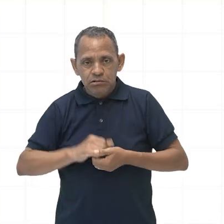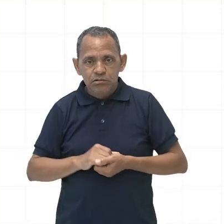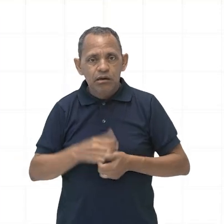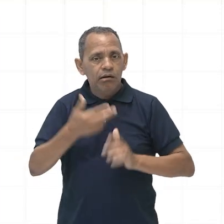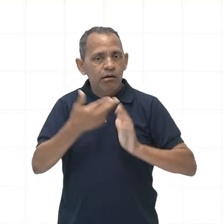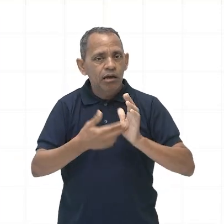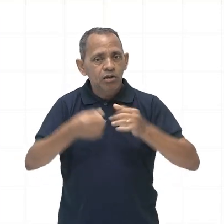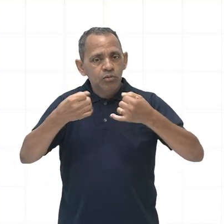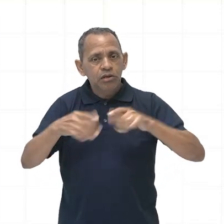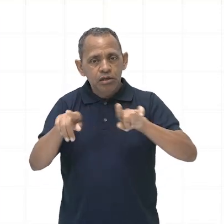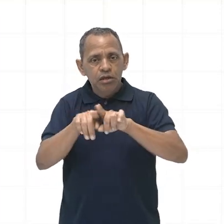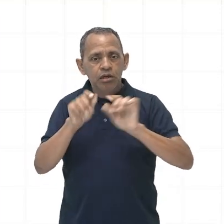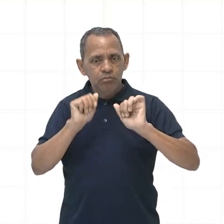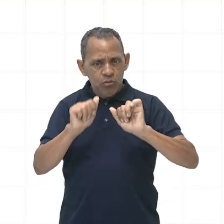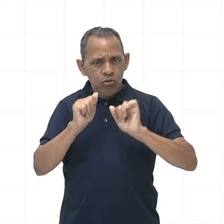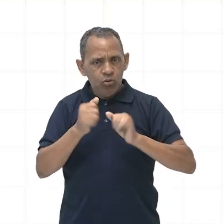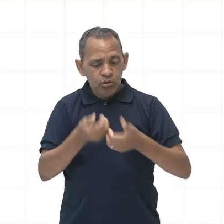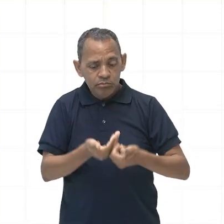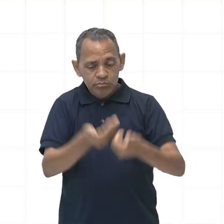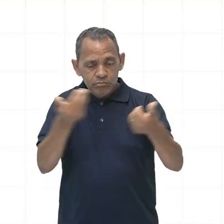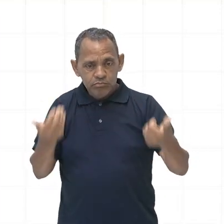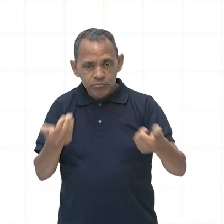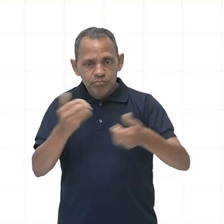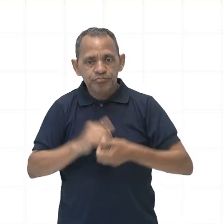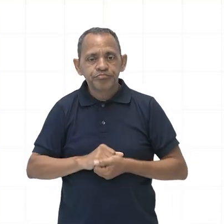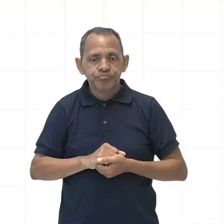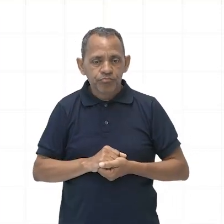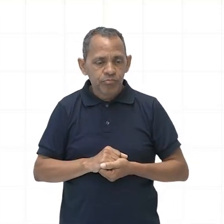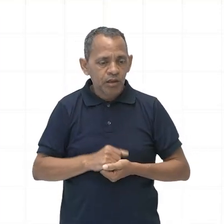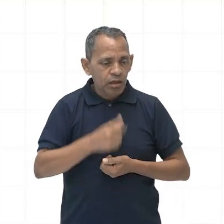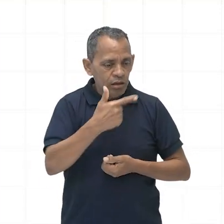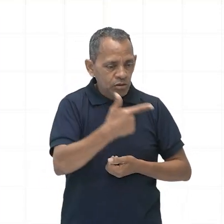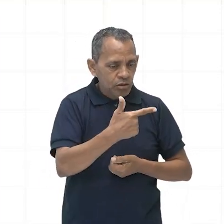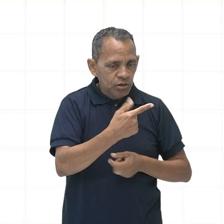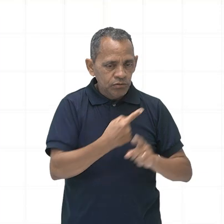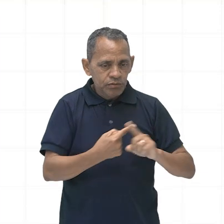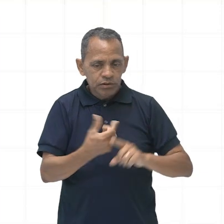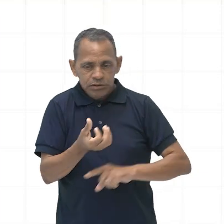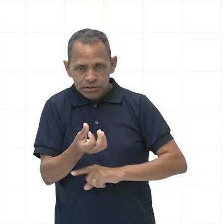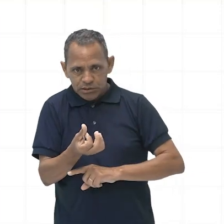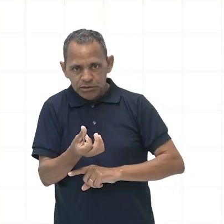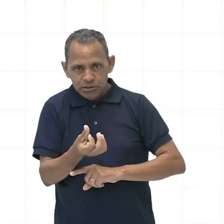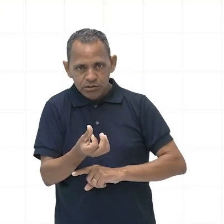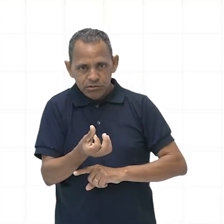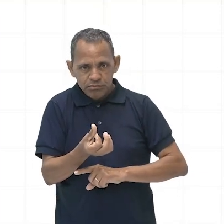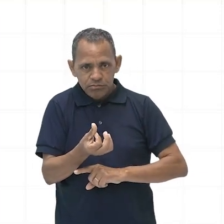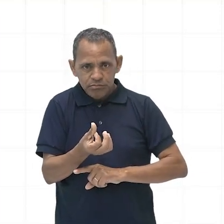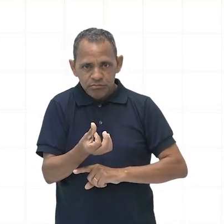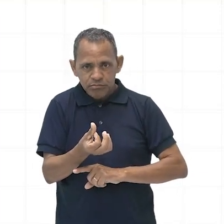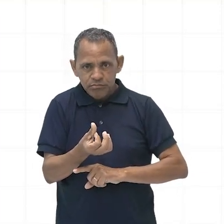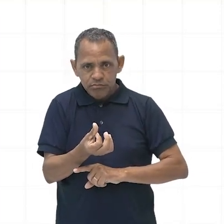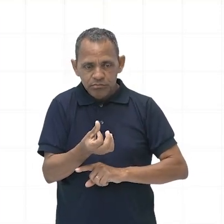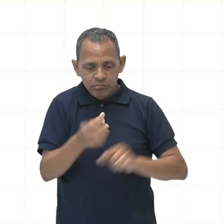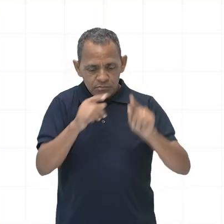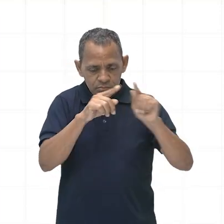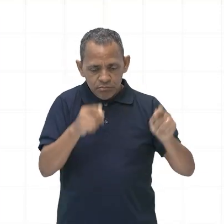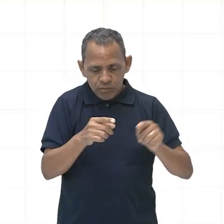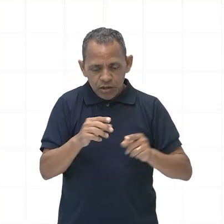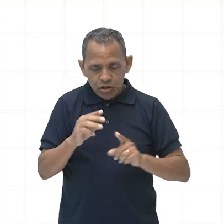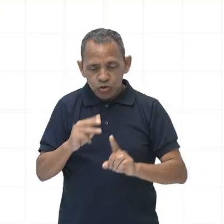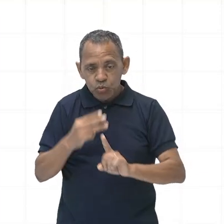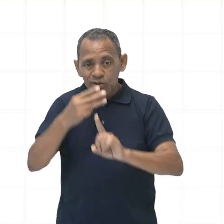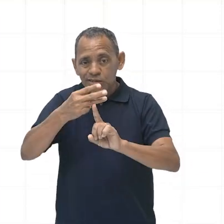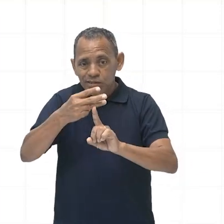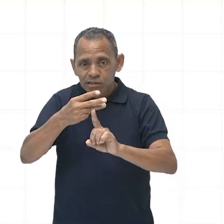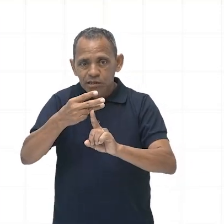gente pode separar. Então, eu vou colocar aqui 2 vezes 6, já tira do parênteses, e esse expoente 3